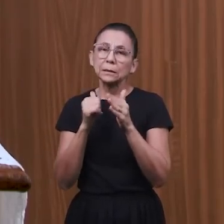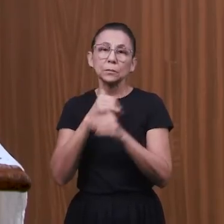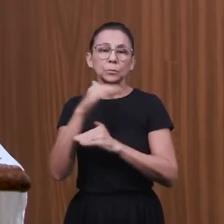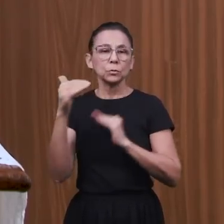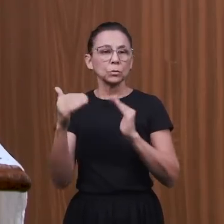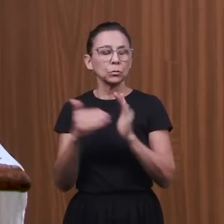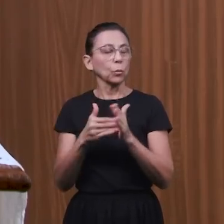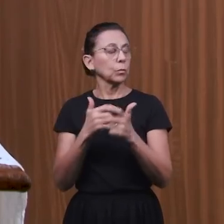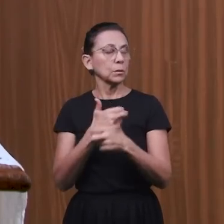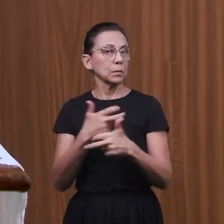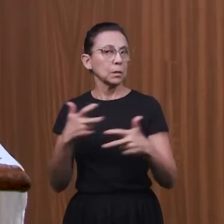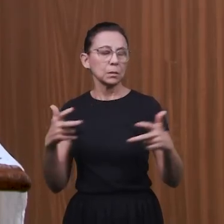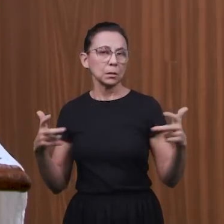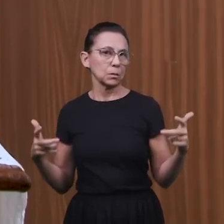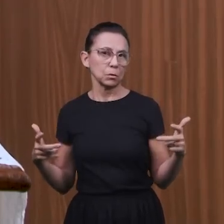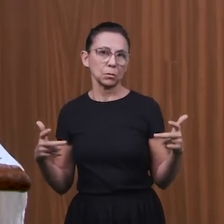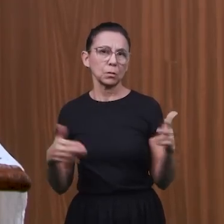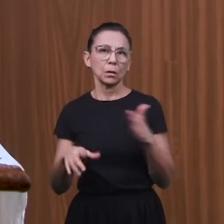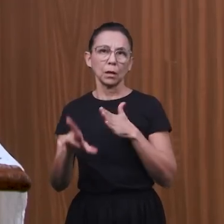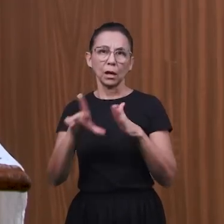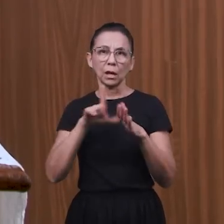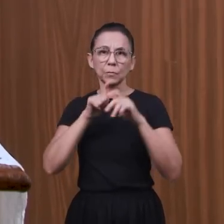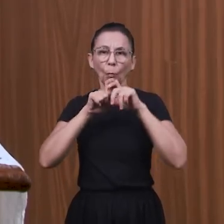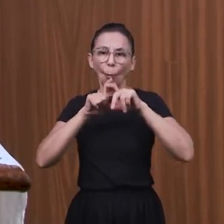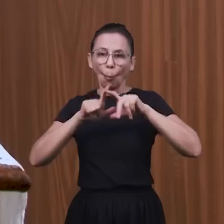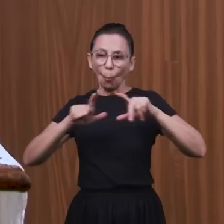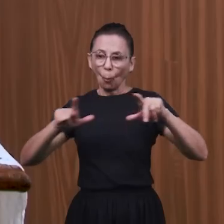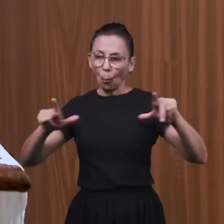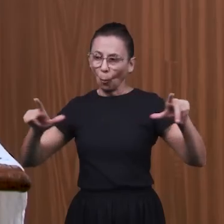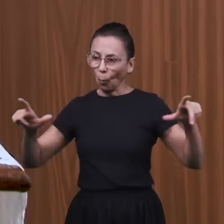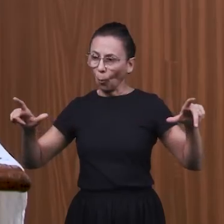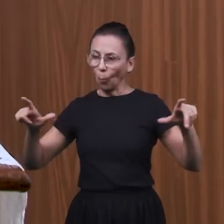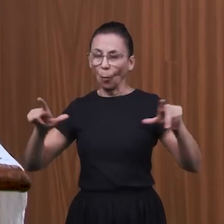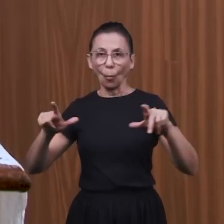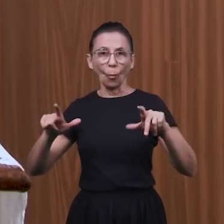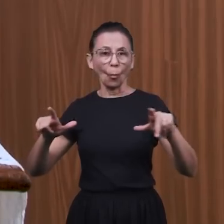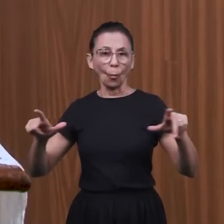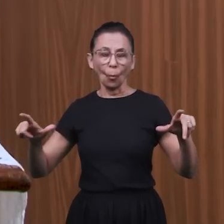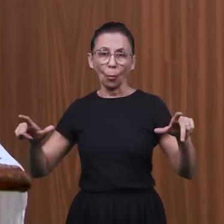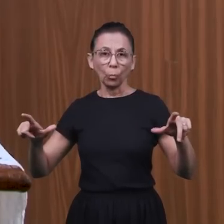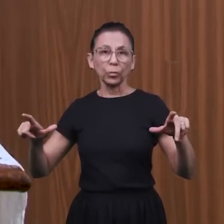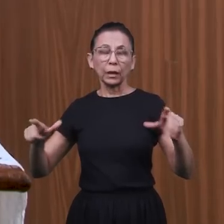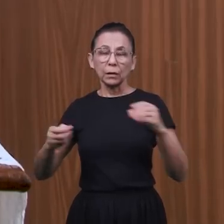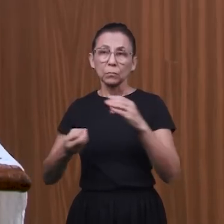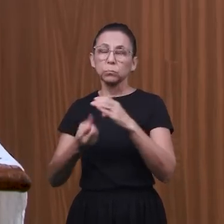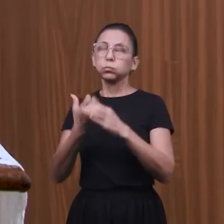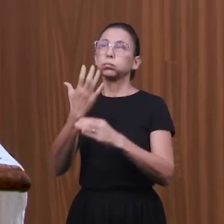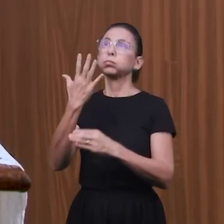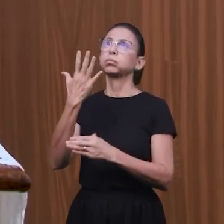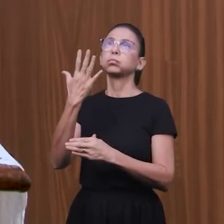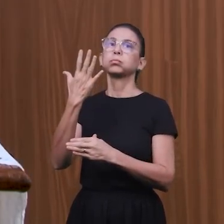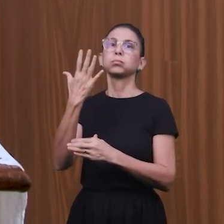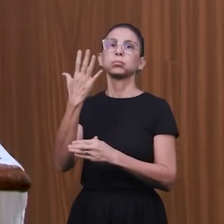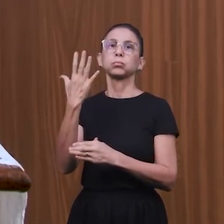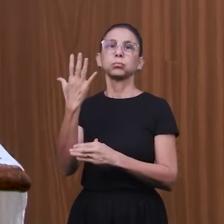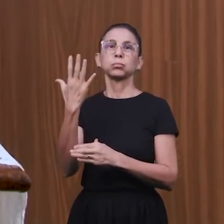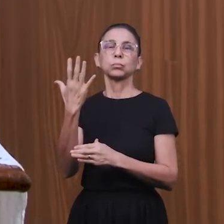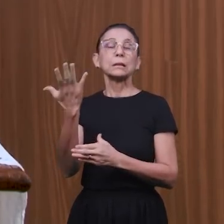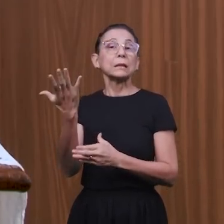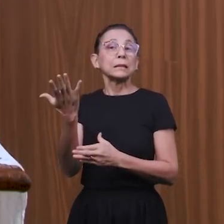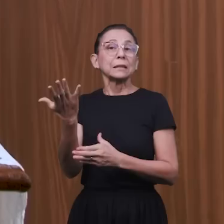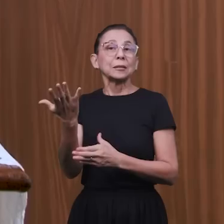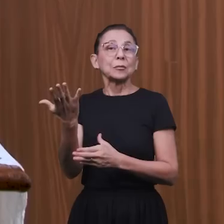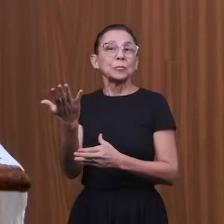de todas as coisas, onde nada havia antes. Bará, criar do nada para existir por um